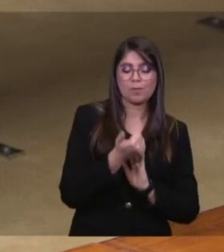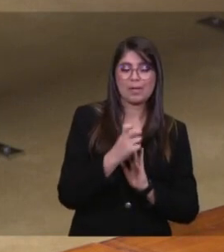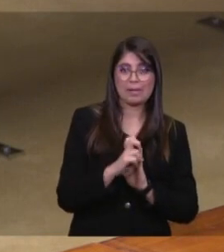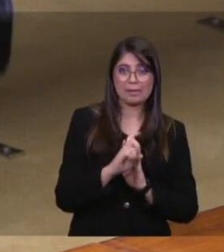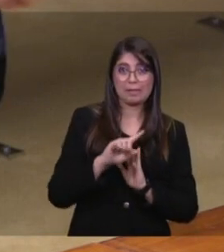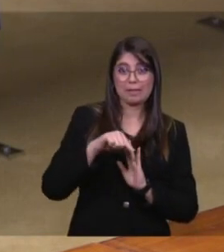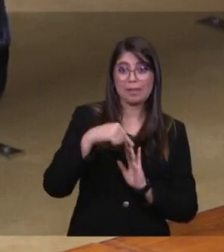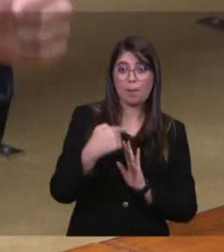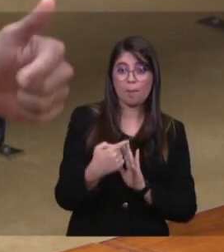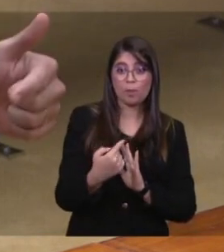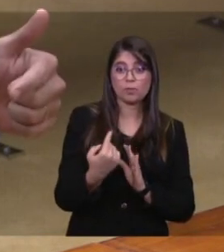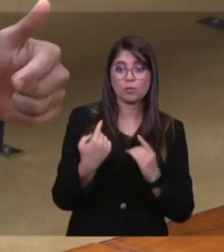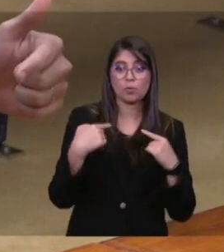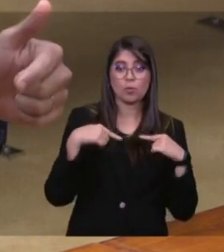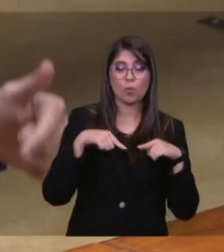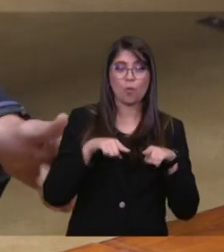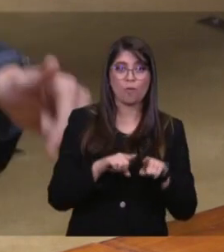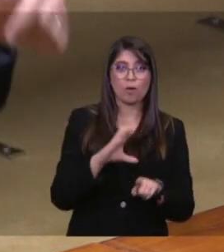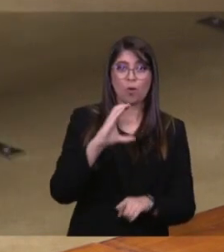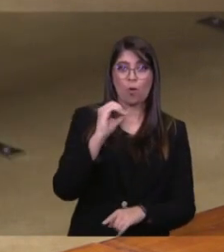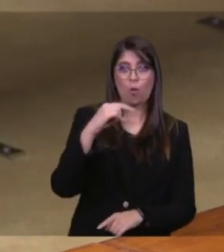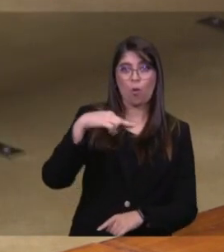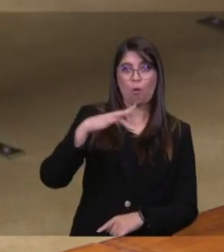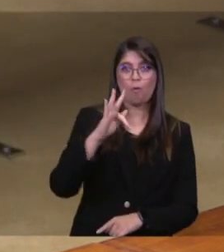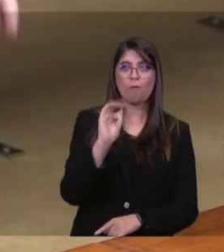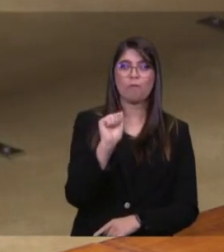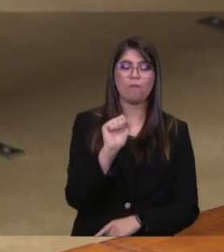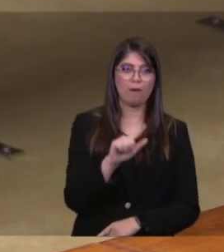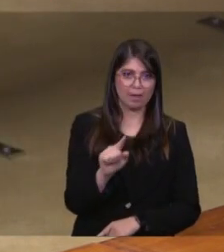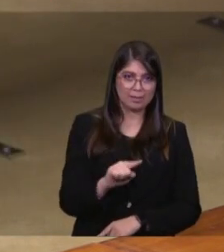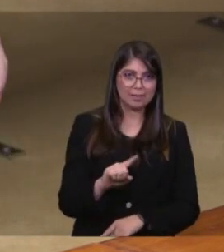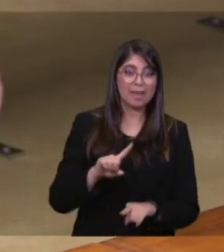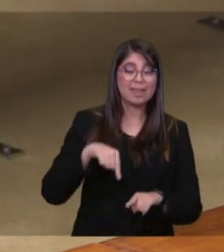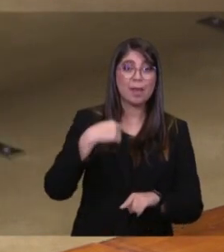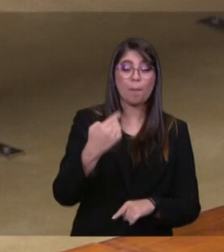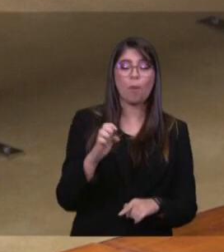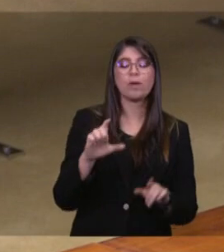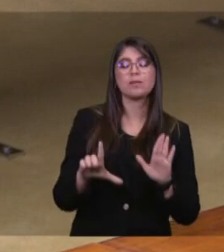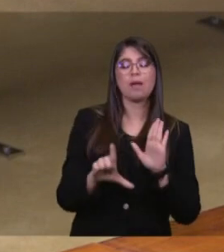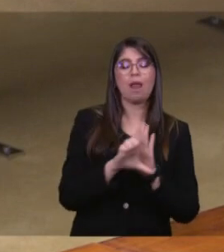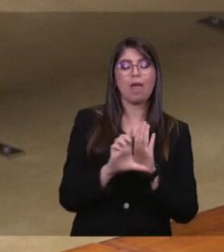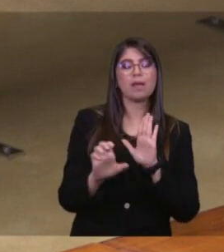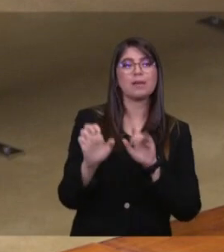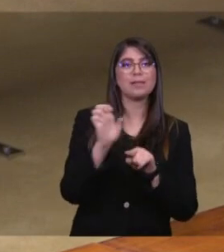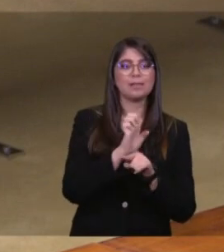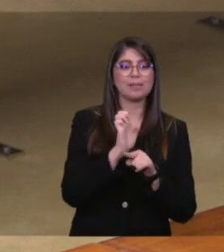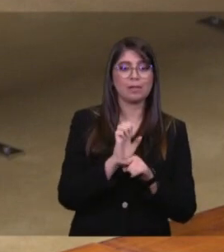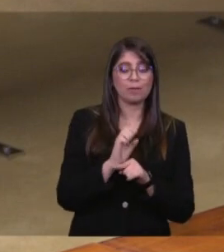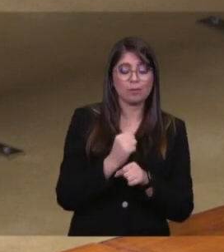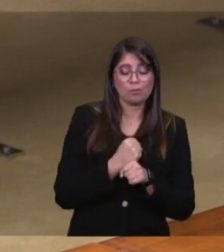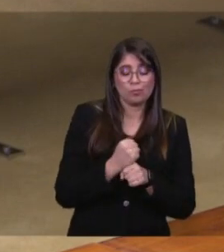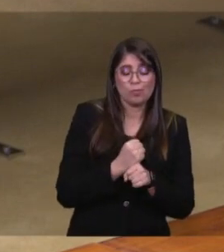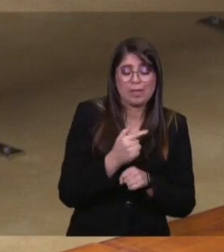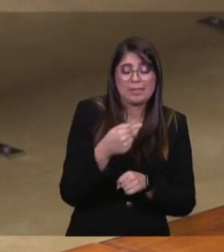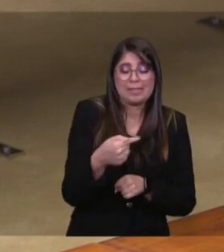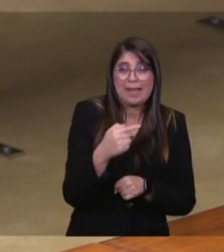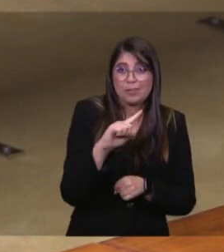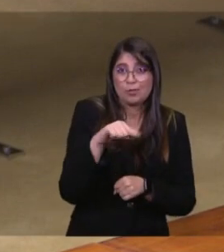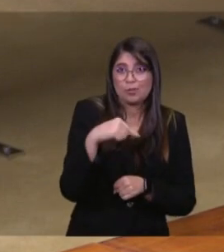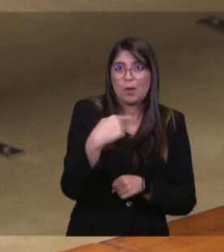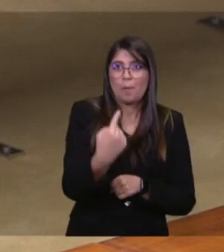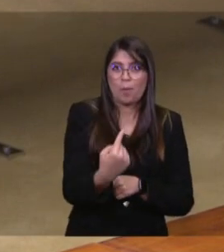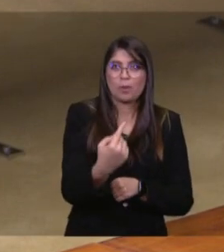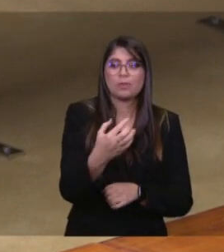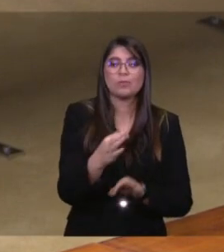seguiu de um convênio com o FAS, que se seguiu de leis estaduais que, 7 anos depois,